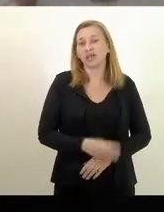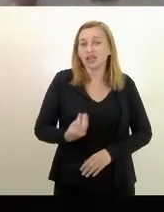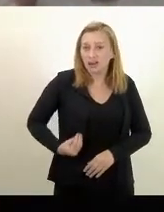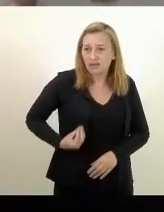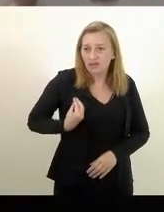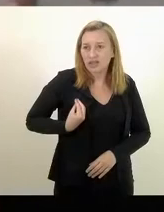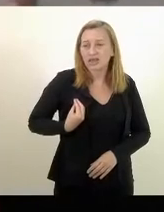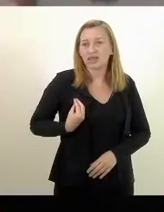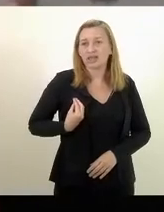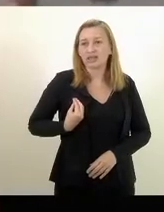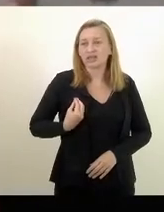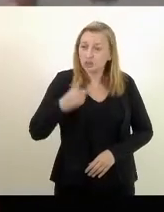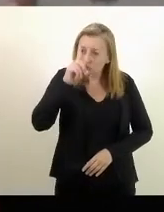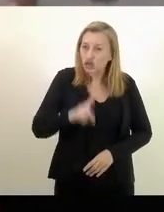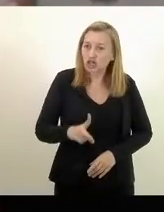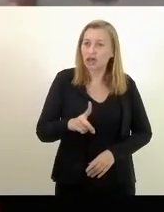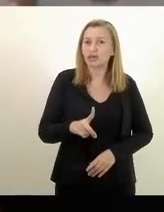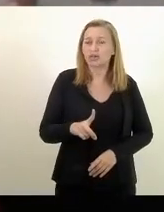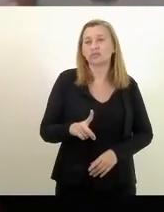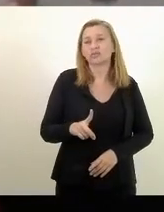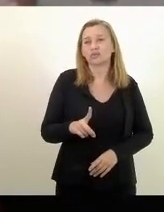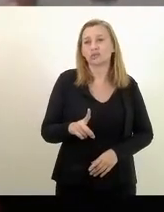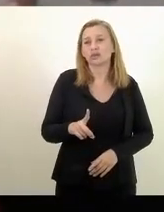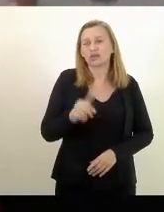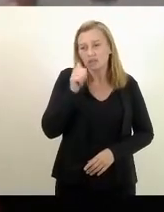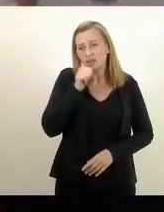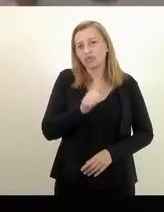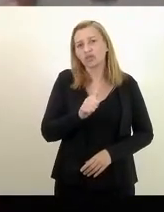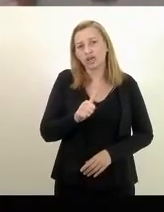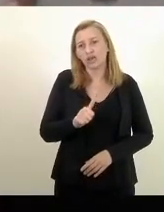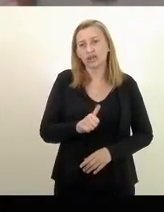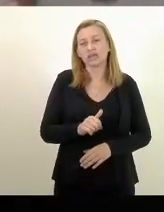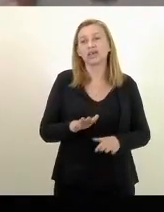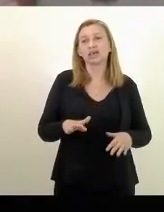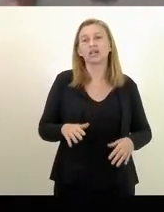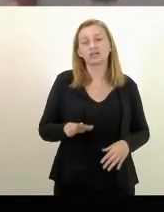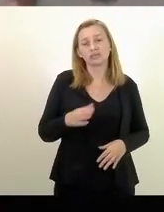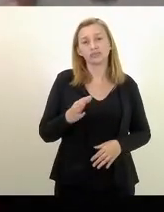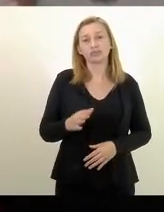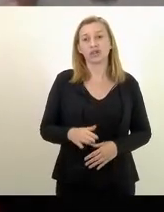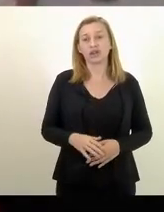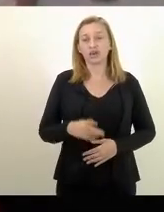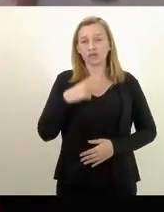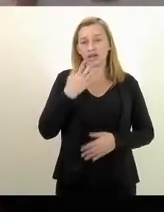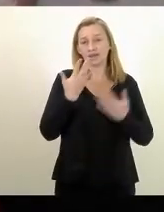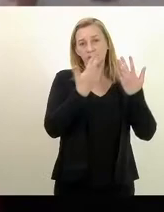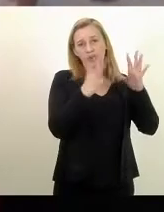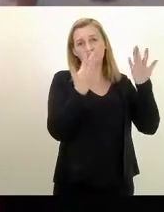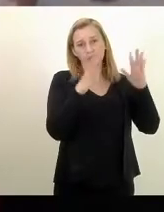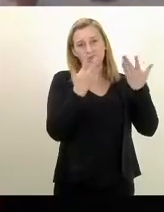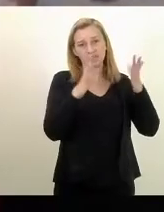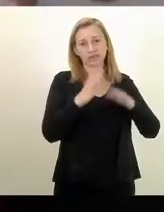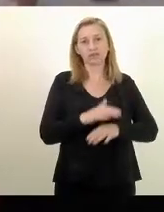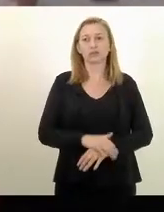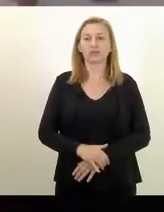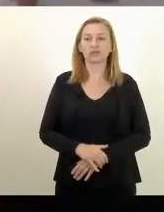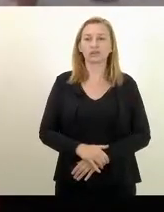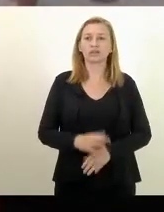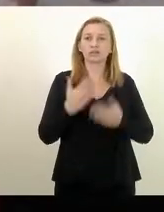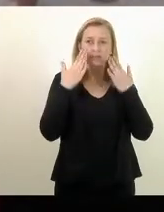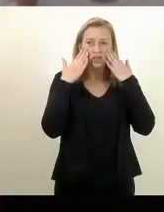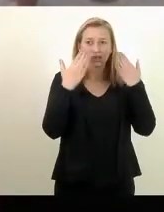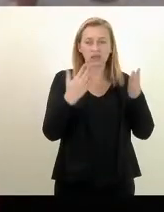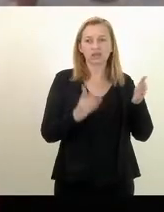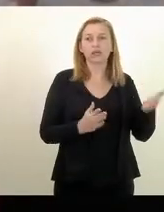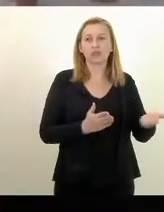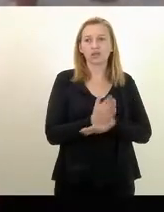vida integral e do direito integral das mulheres então reiterar que a parabenização pela apresentação